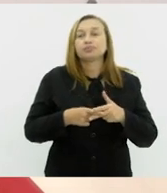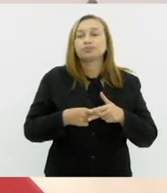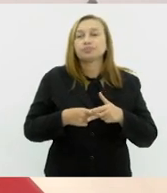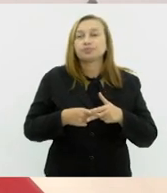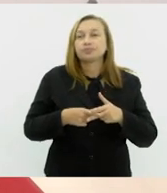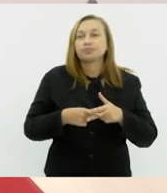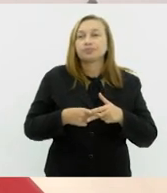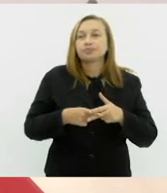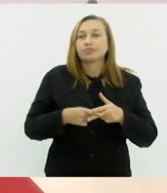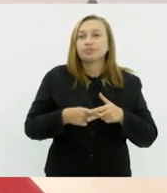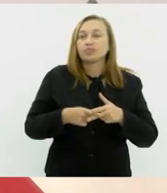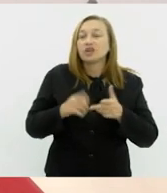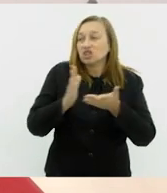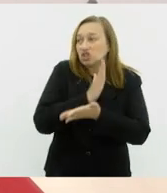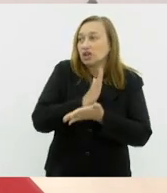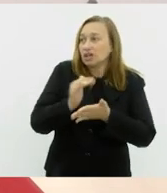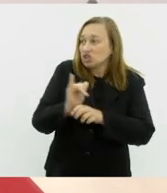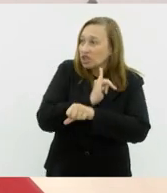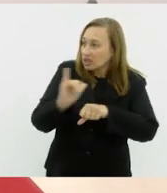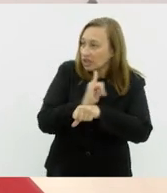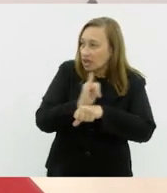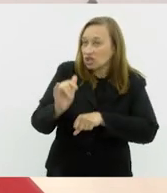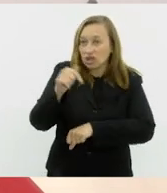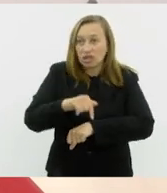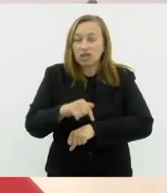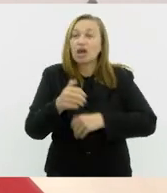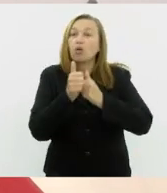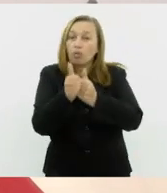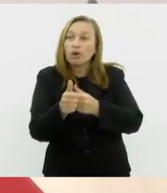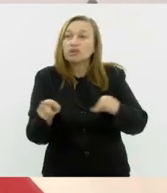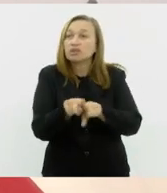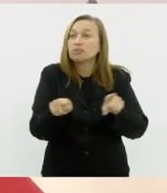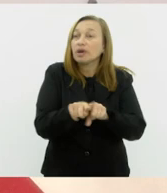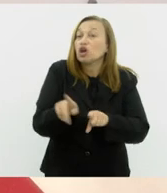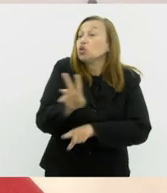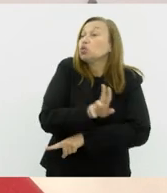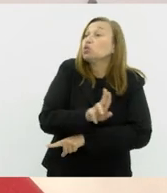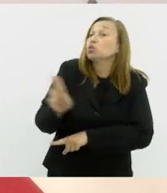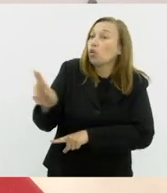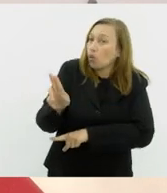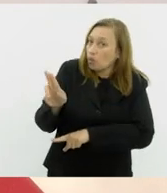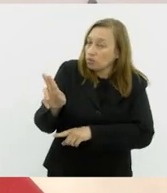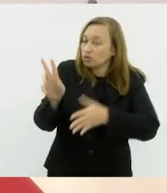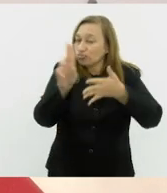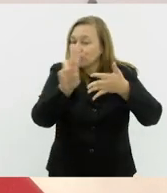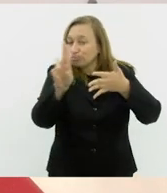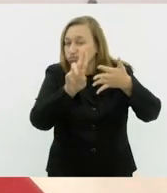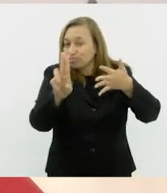dessas medidas que o senhor propôs aqui, né, acompanhado também do nome, né, e